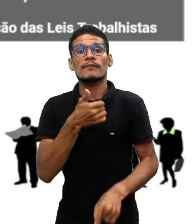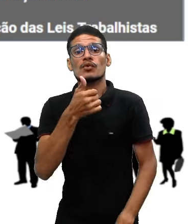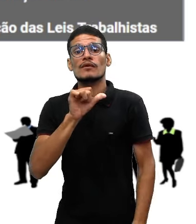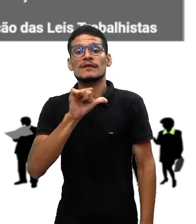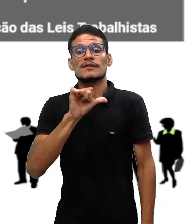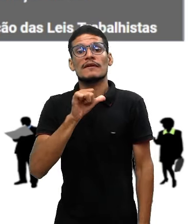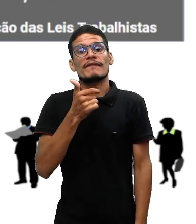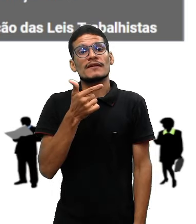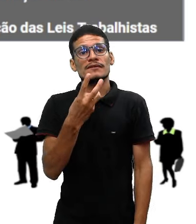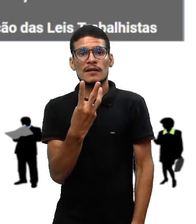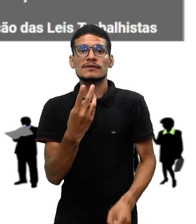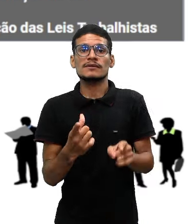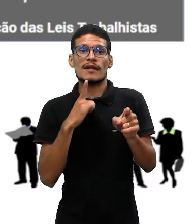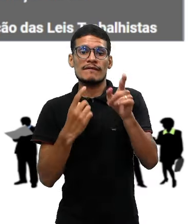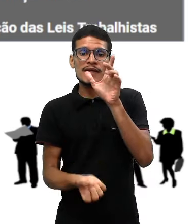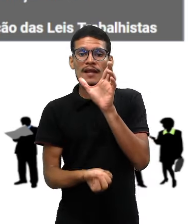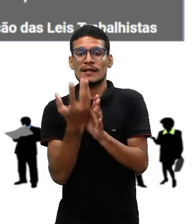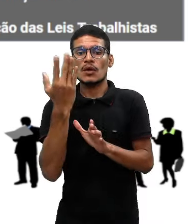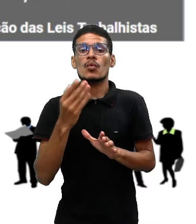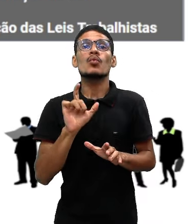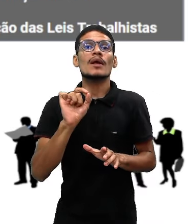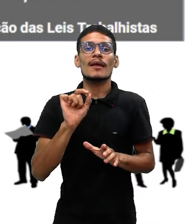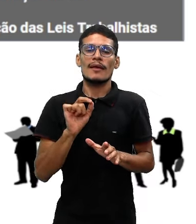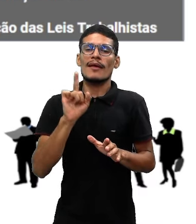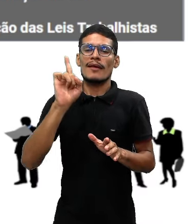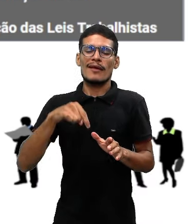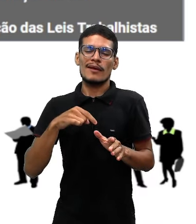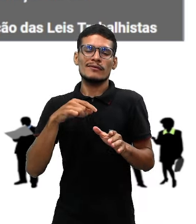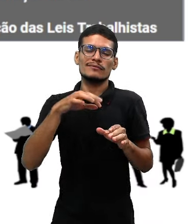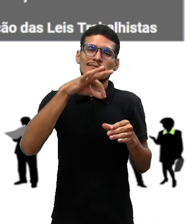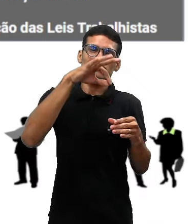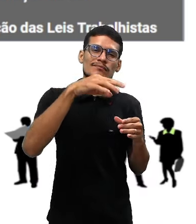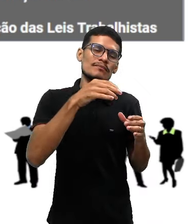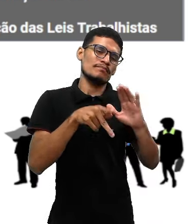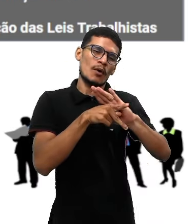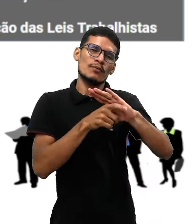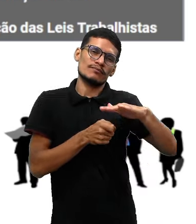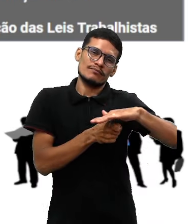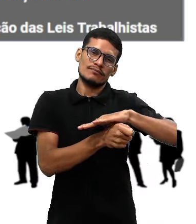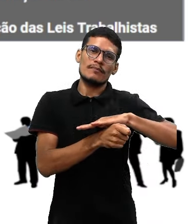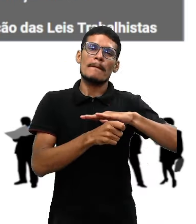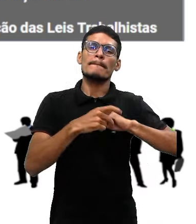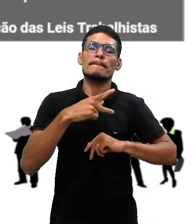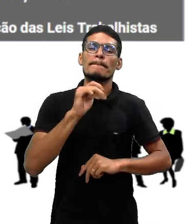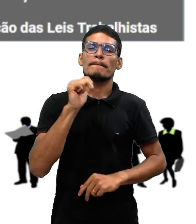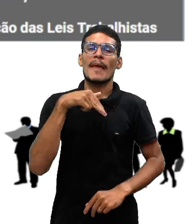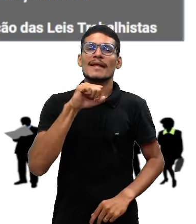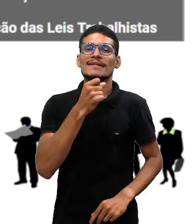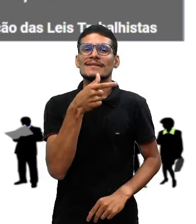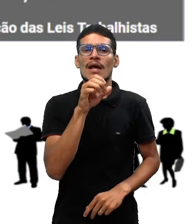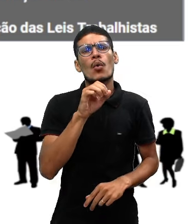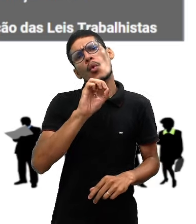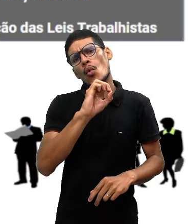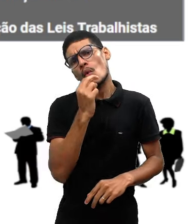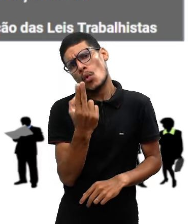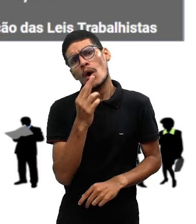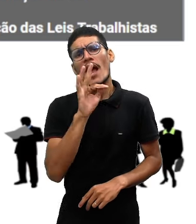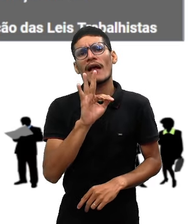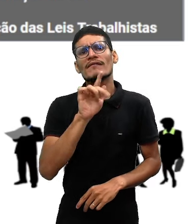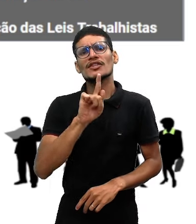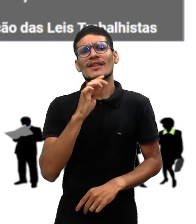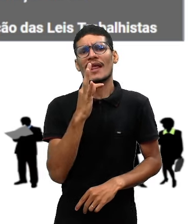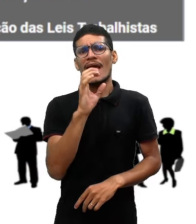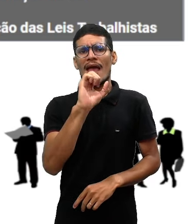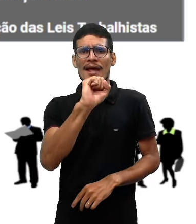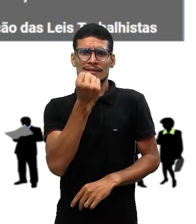houve a criação da Caixa de Aposentadoria e Pensões, que mais para frente se transformou no FGTS que a gente conhece hoje